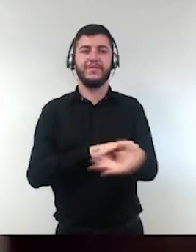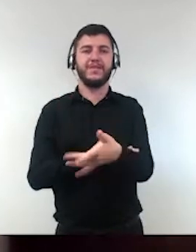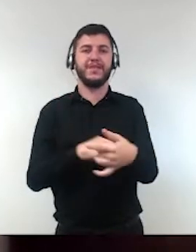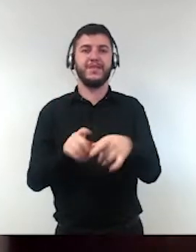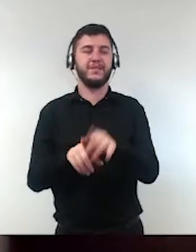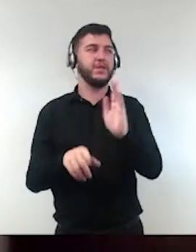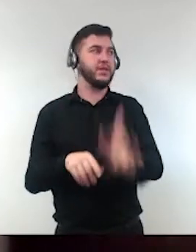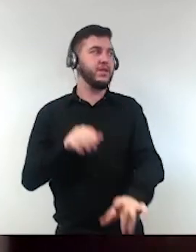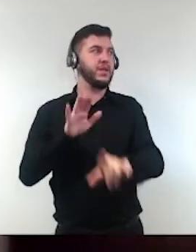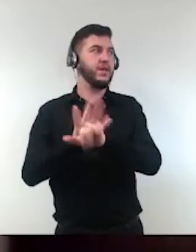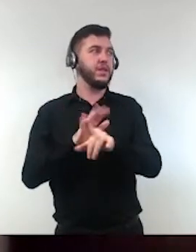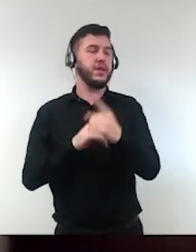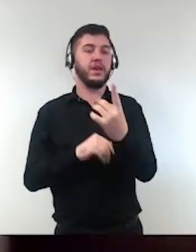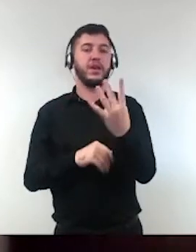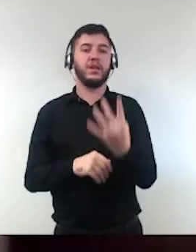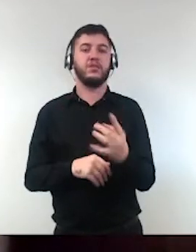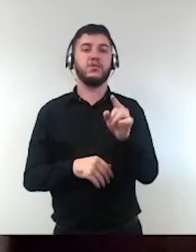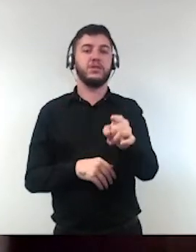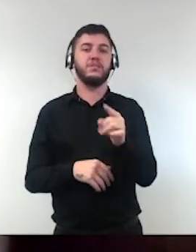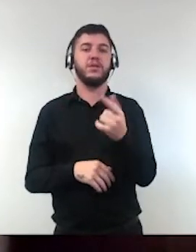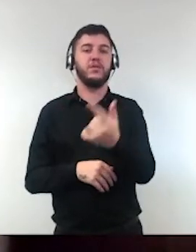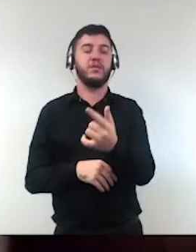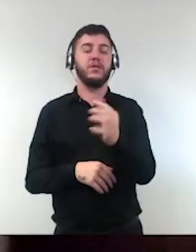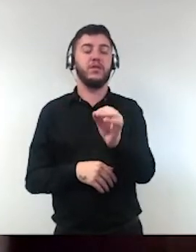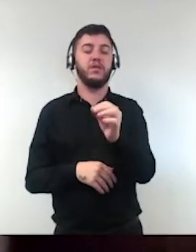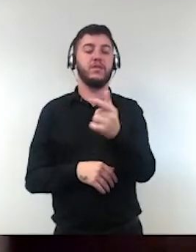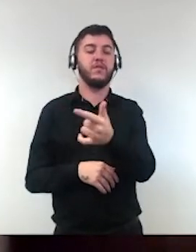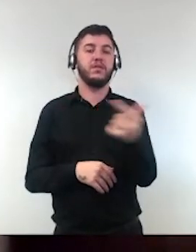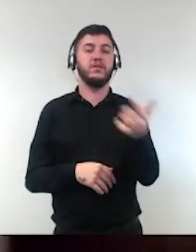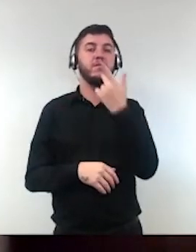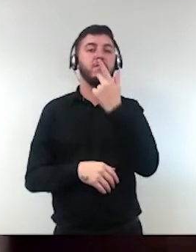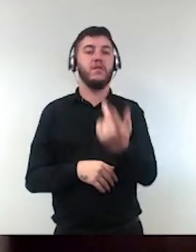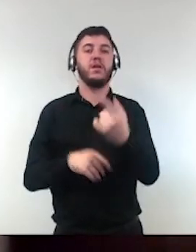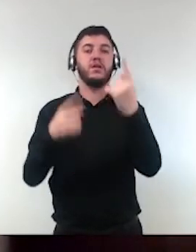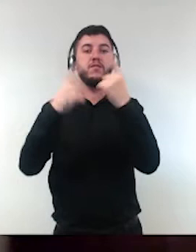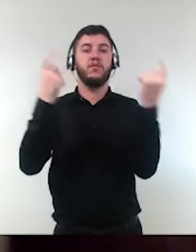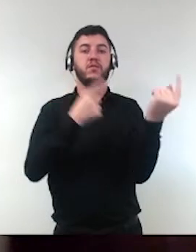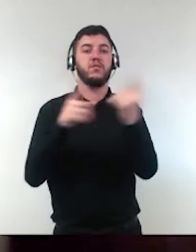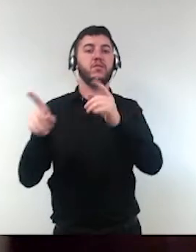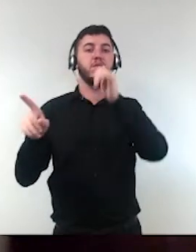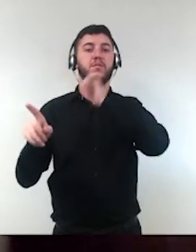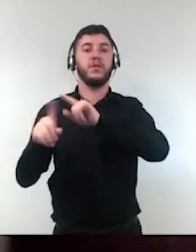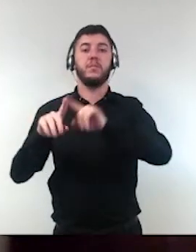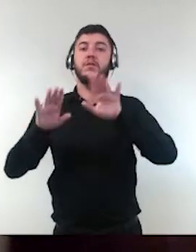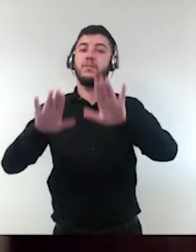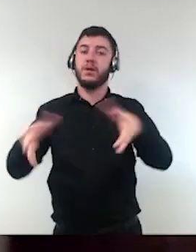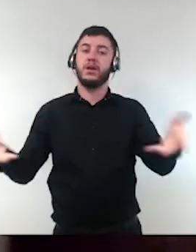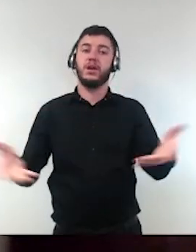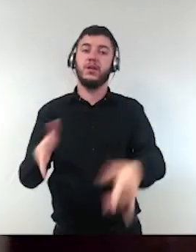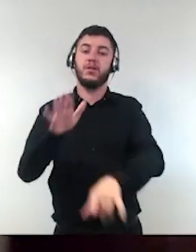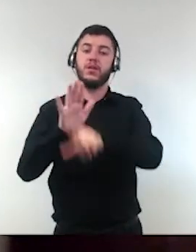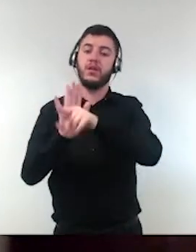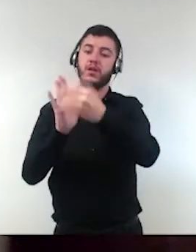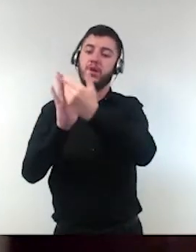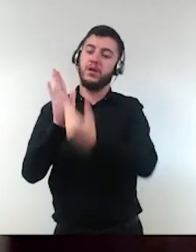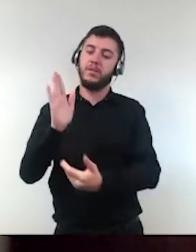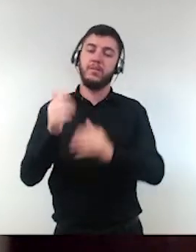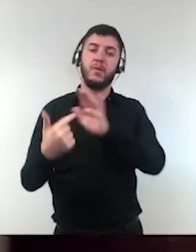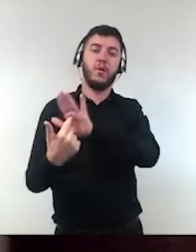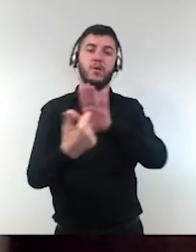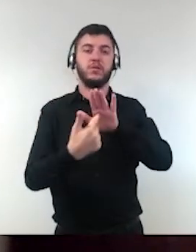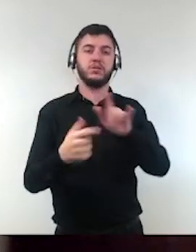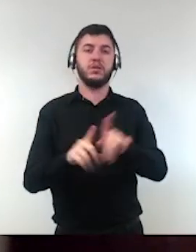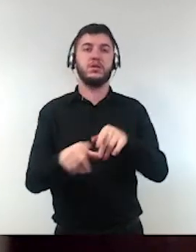Lei 14.022, que também trata da violência contra a mulher, mas que tornou essenciais os serviços